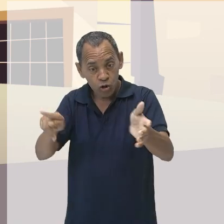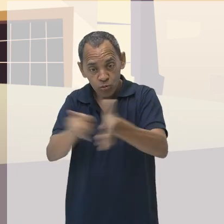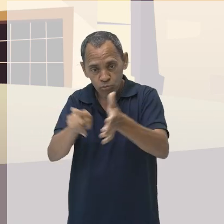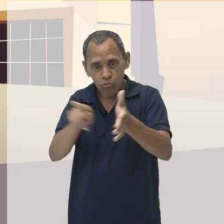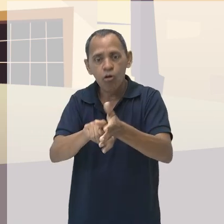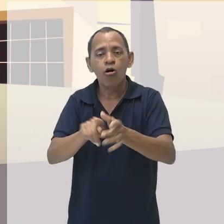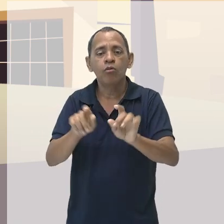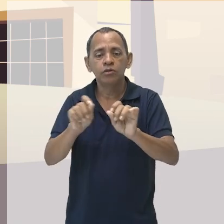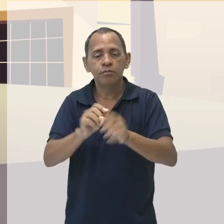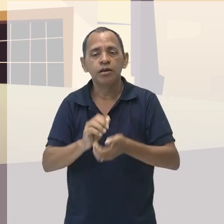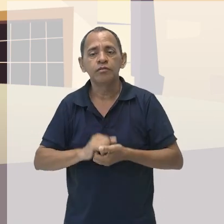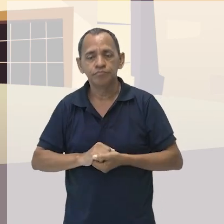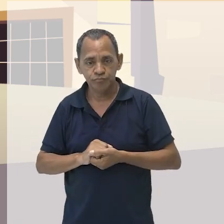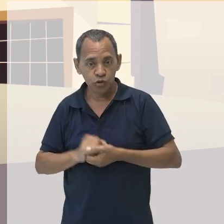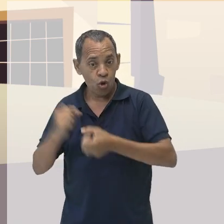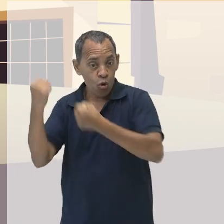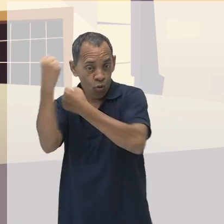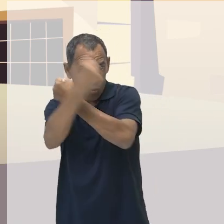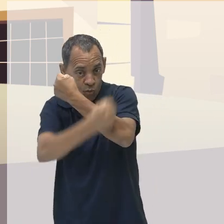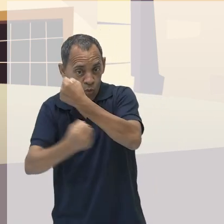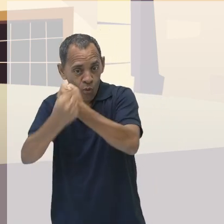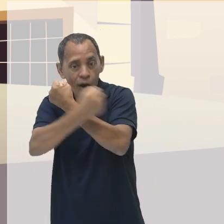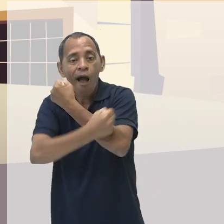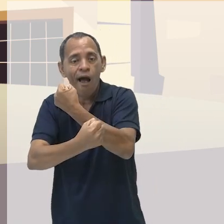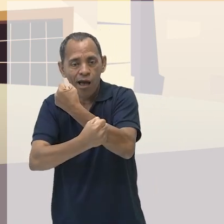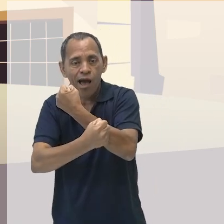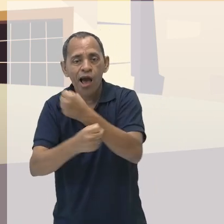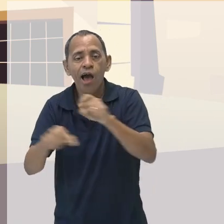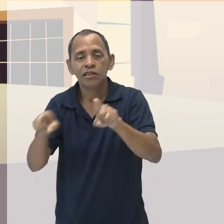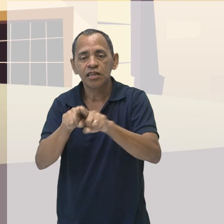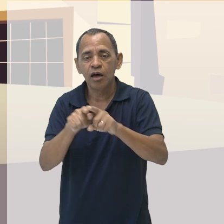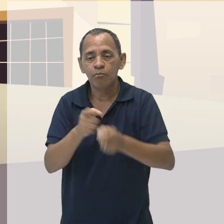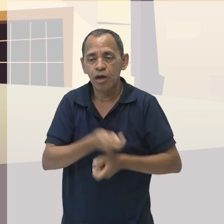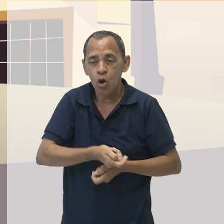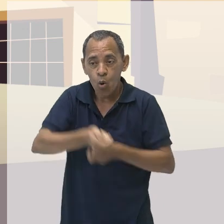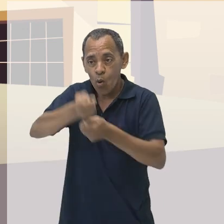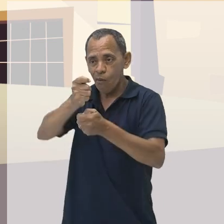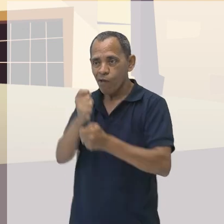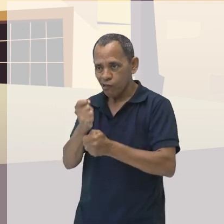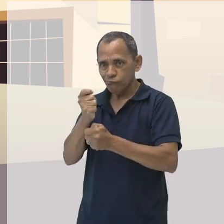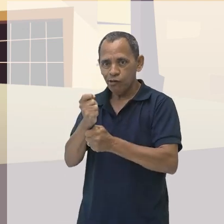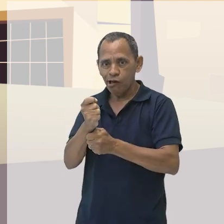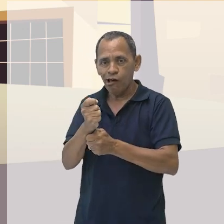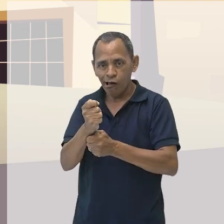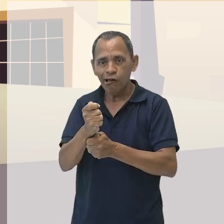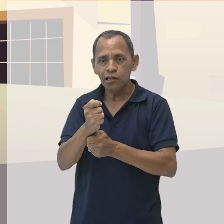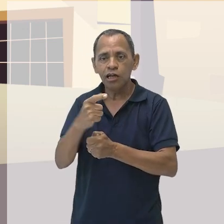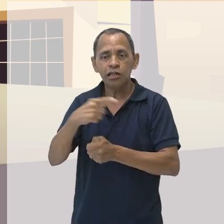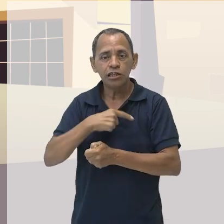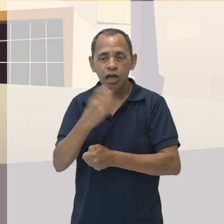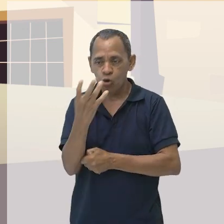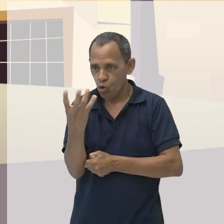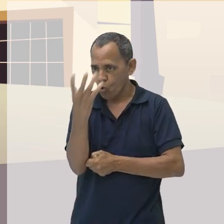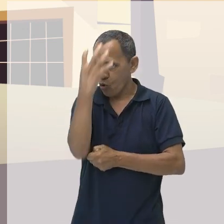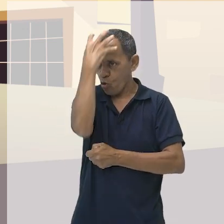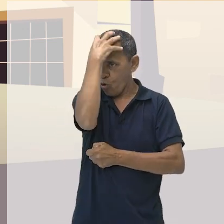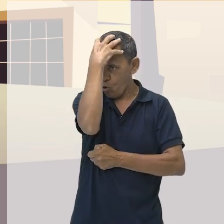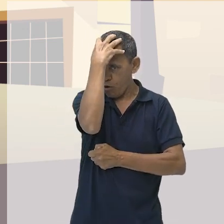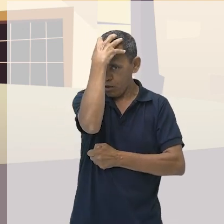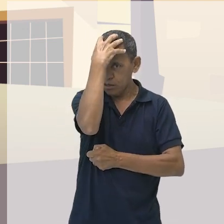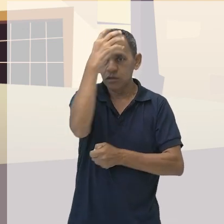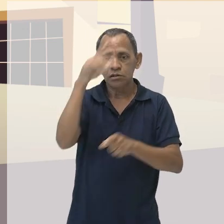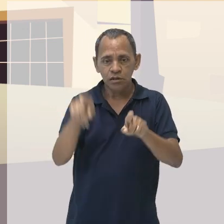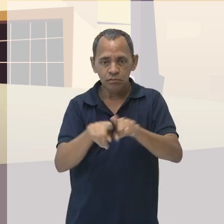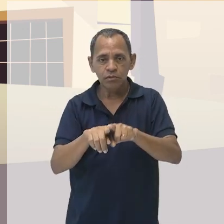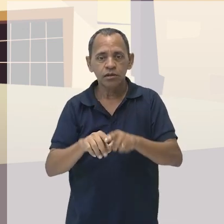Uma espada, um escudo de proteção, tem um capacete. E aí?